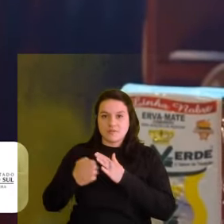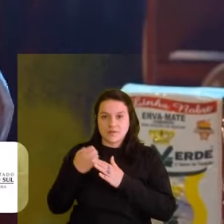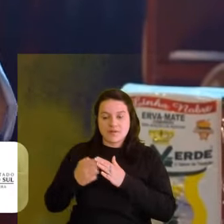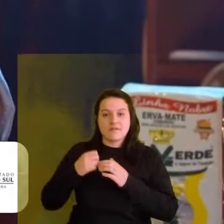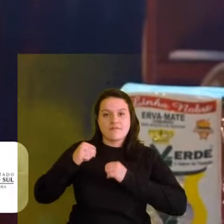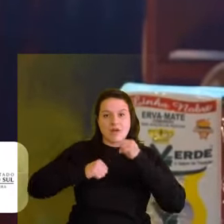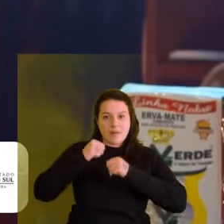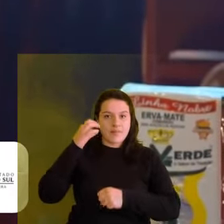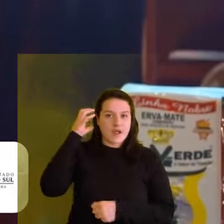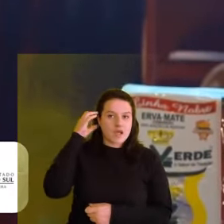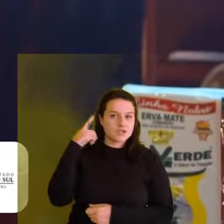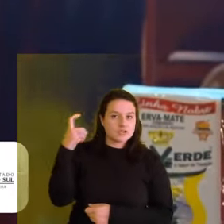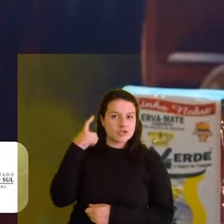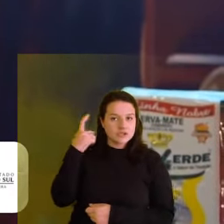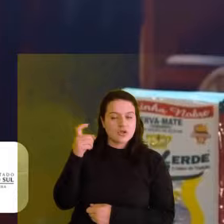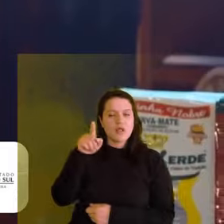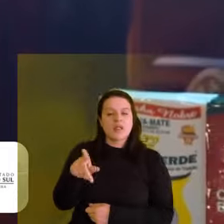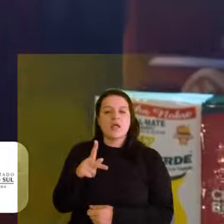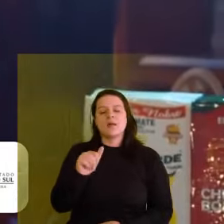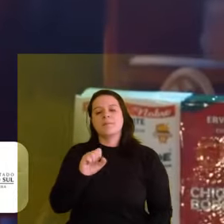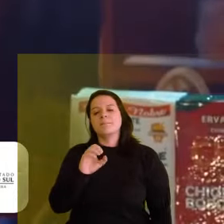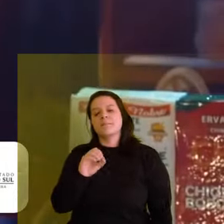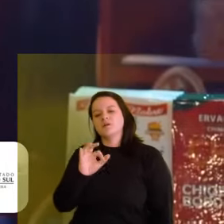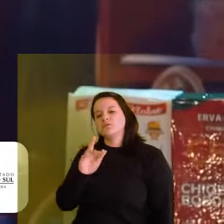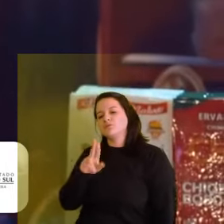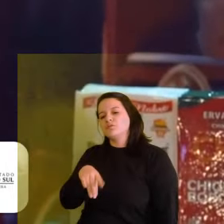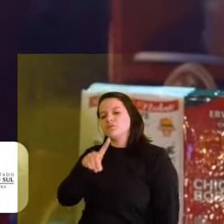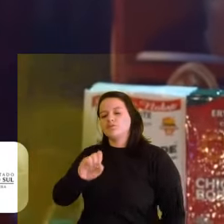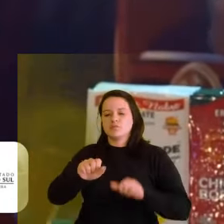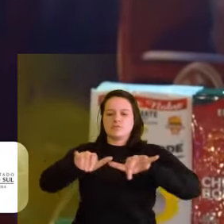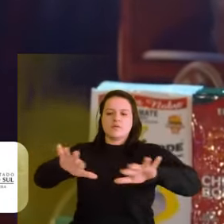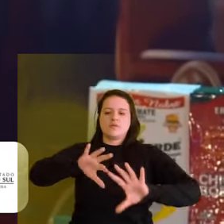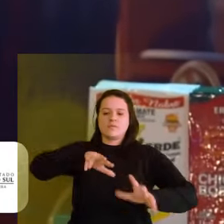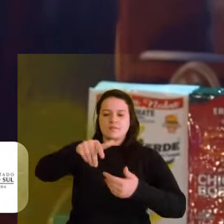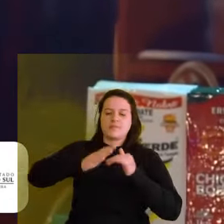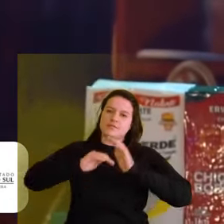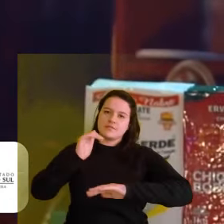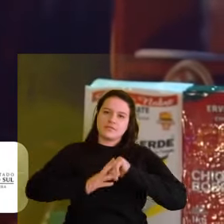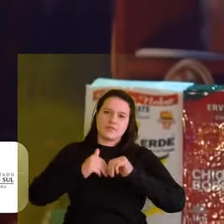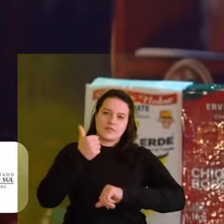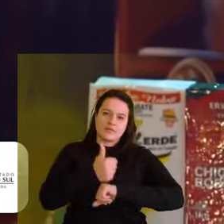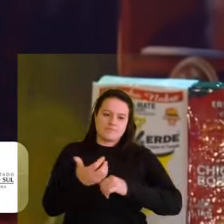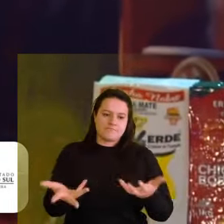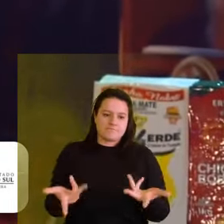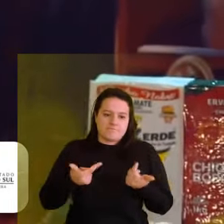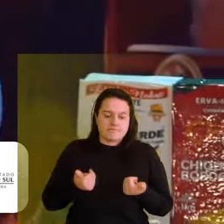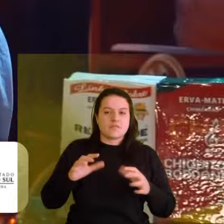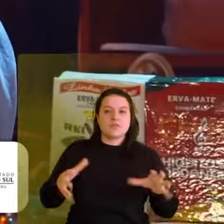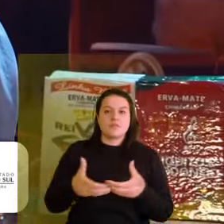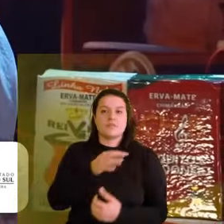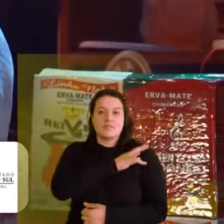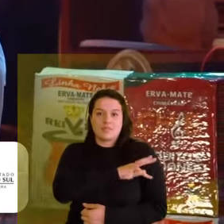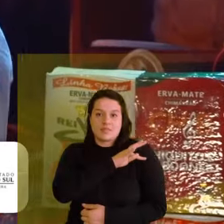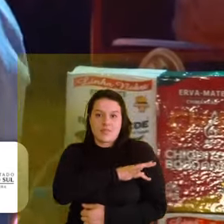para o Mundo, parceiros nossos, que são grandes profissionais. Equipe técnica do Chiquito e Bordoneio, muito obrigado. Meu